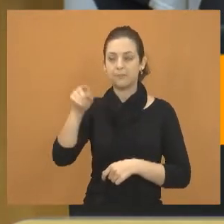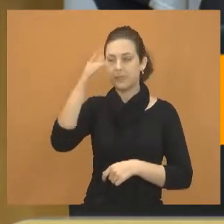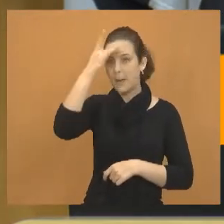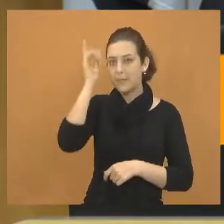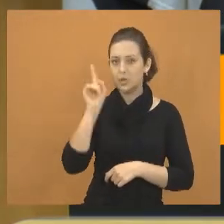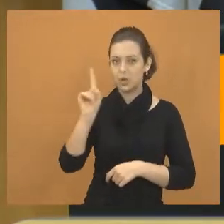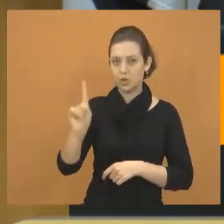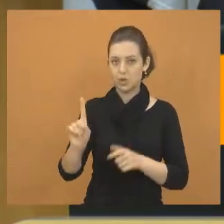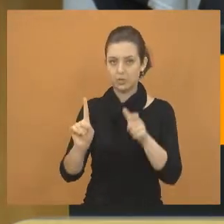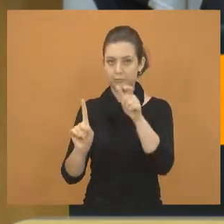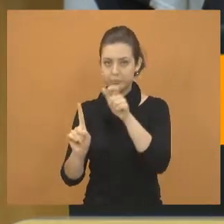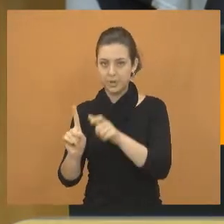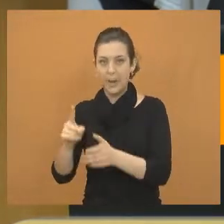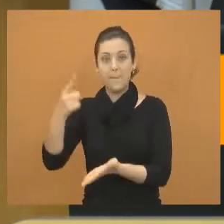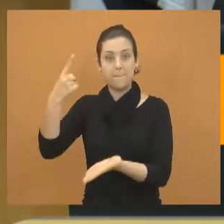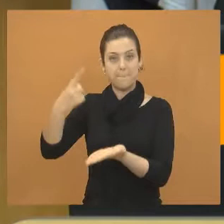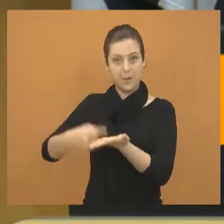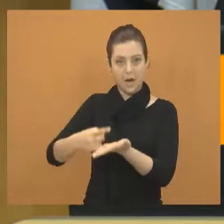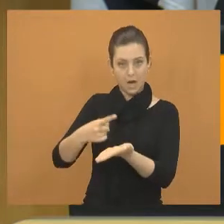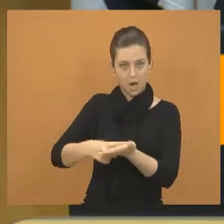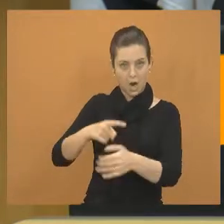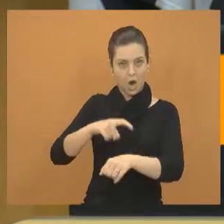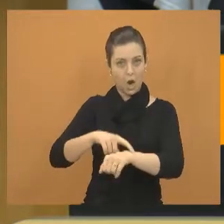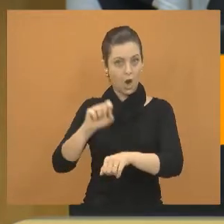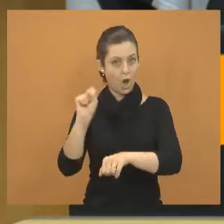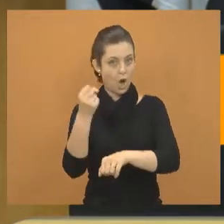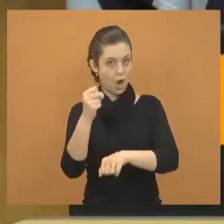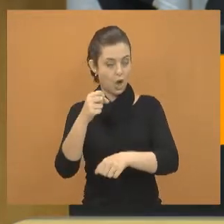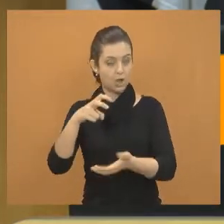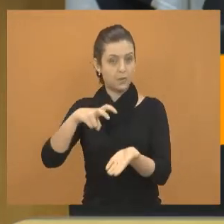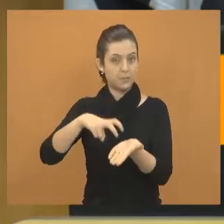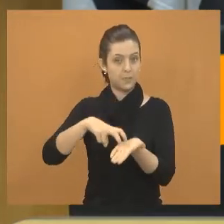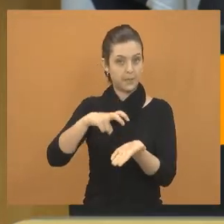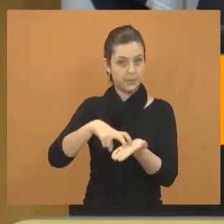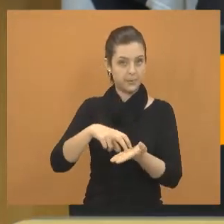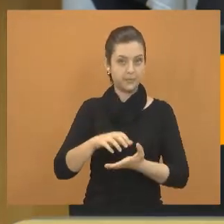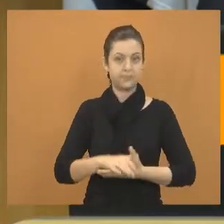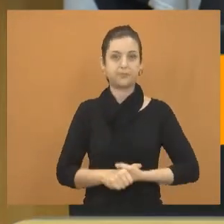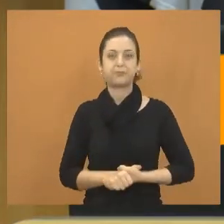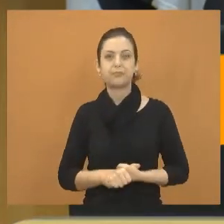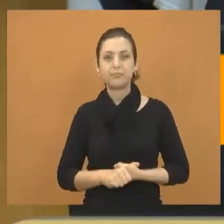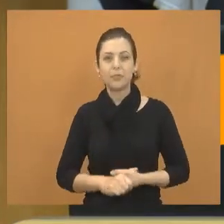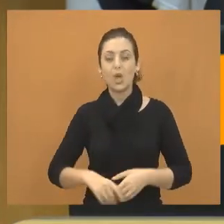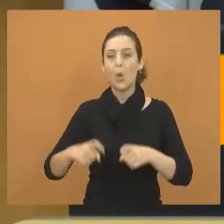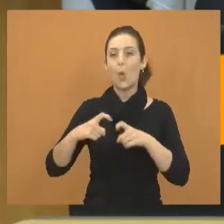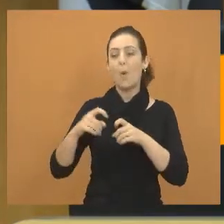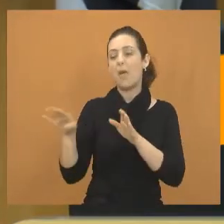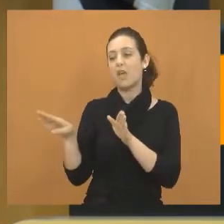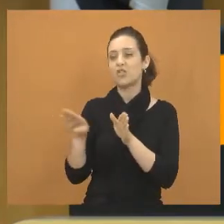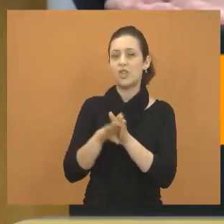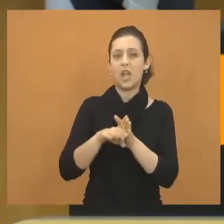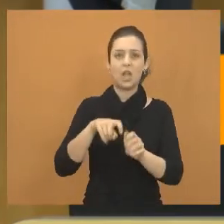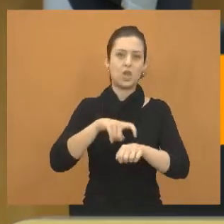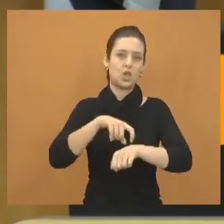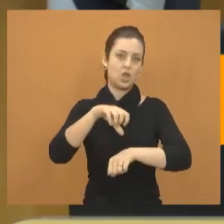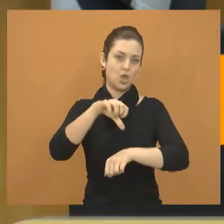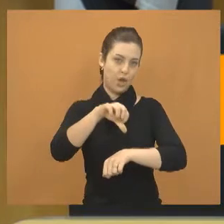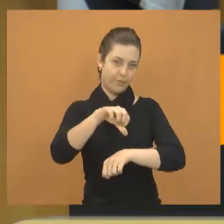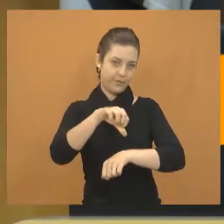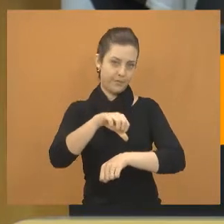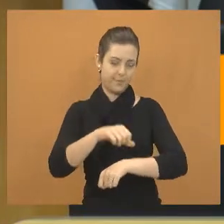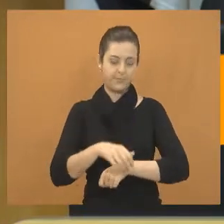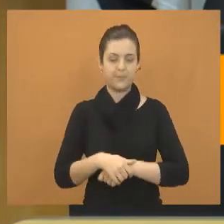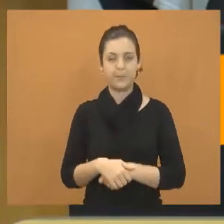pessoa chega com uma consulta marcada às 8 horas da manhã, o médico chega às 9 da